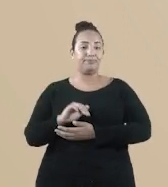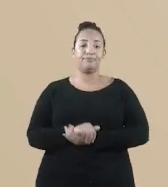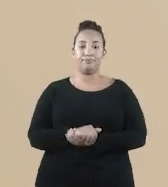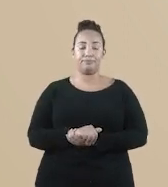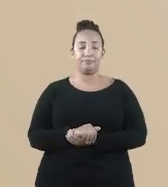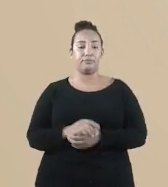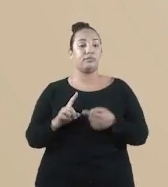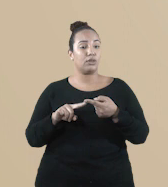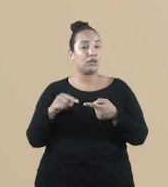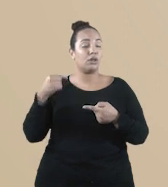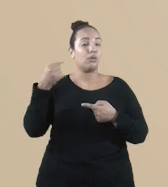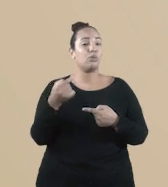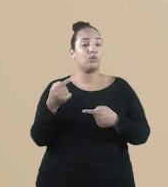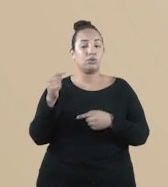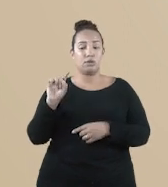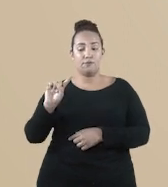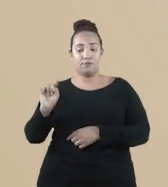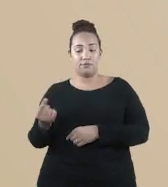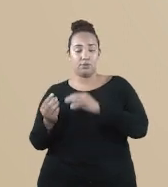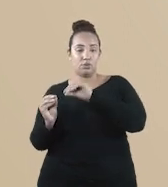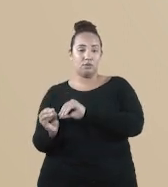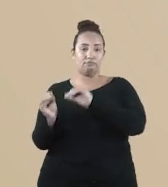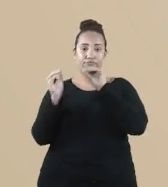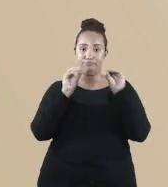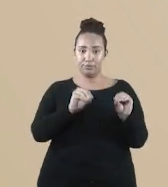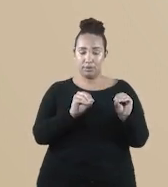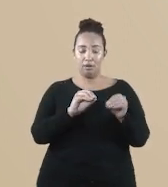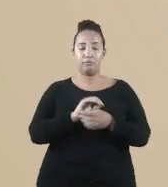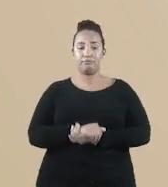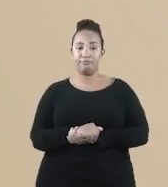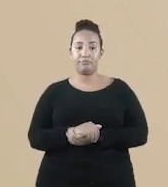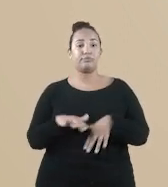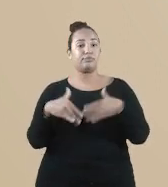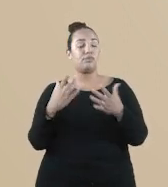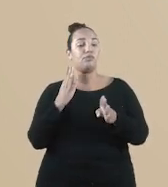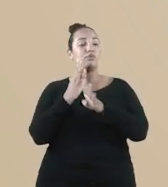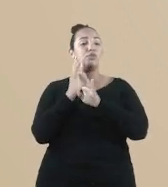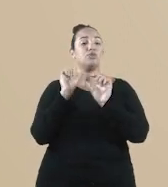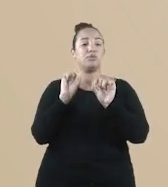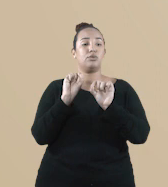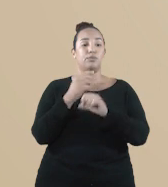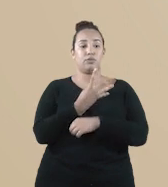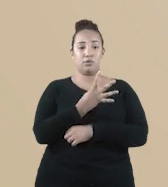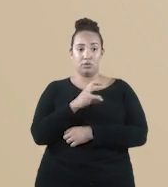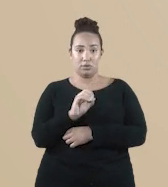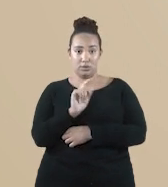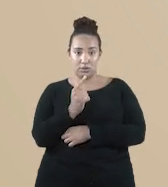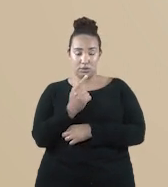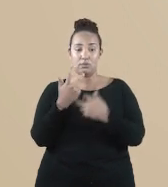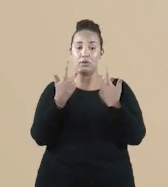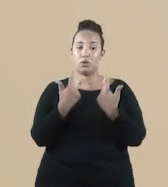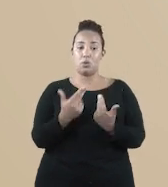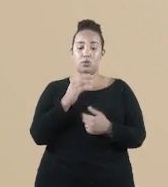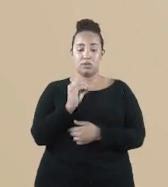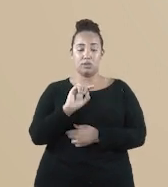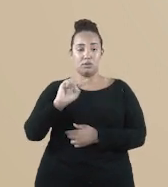gramas. E depois andaremos com a vírgula. Assim, descobriremos que 400